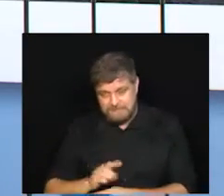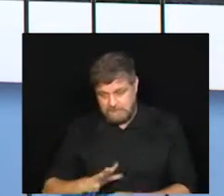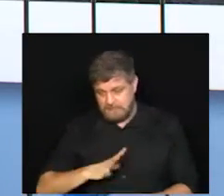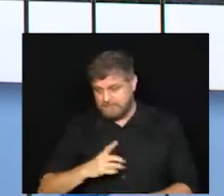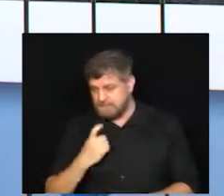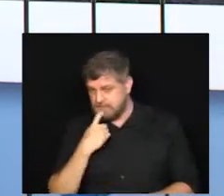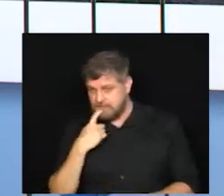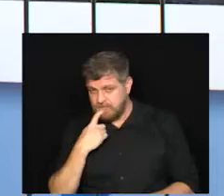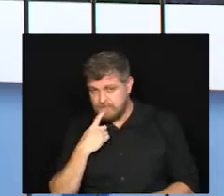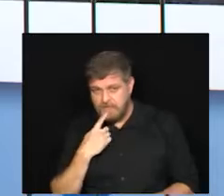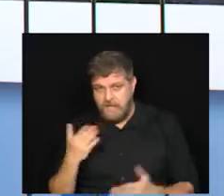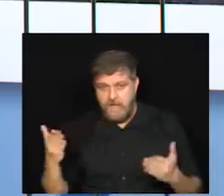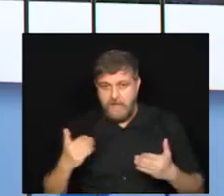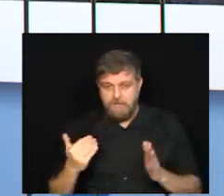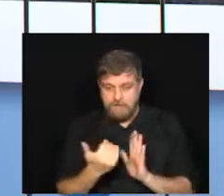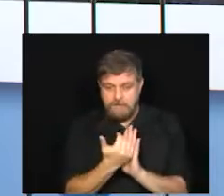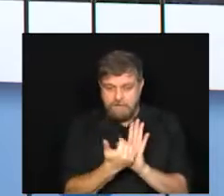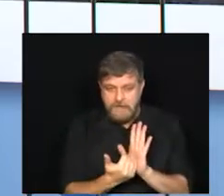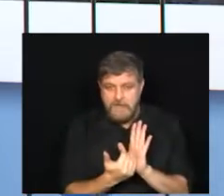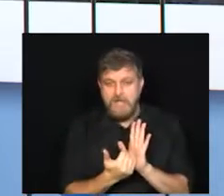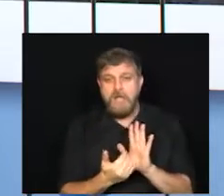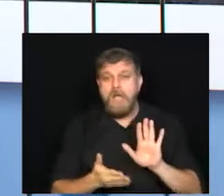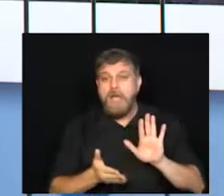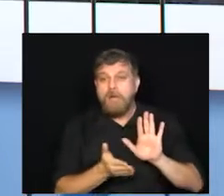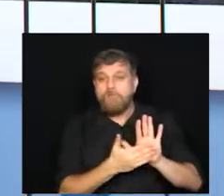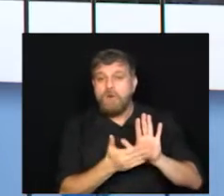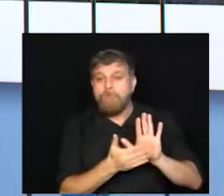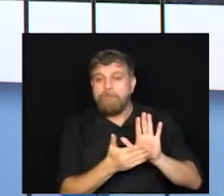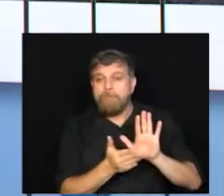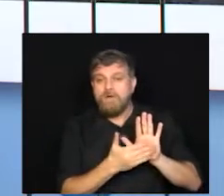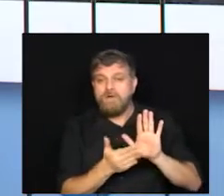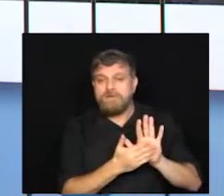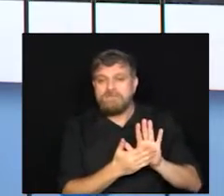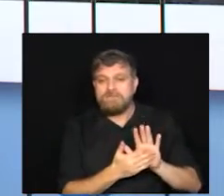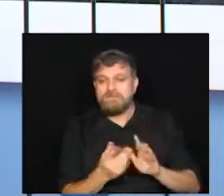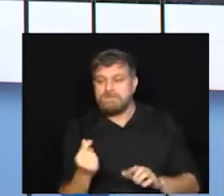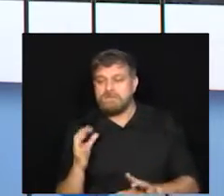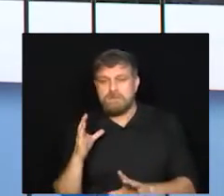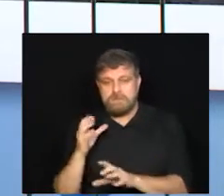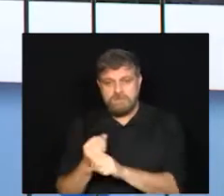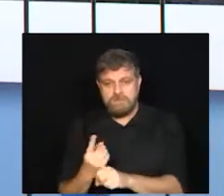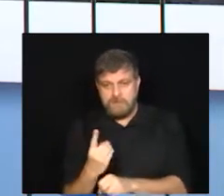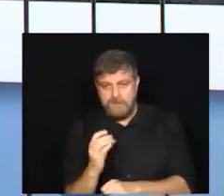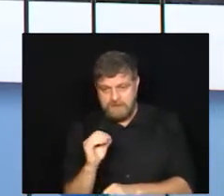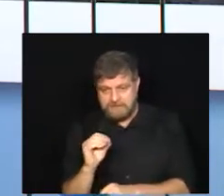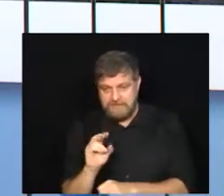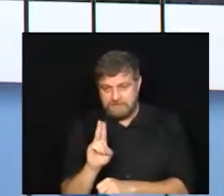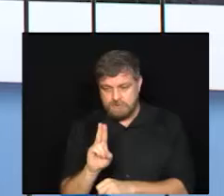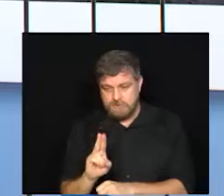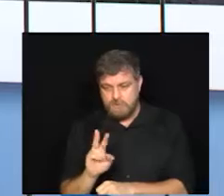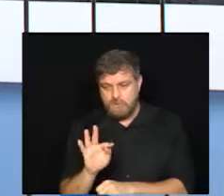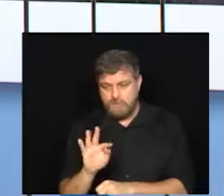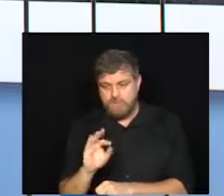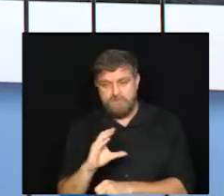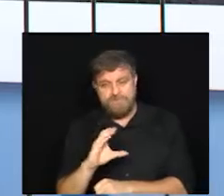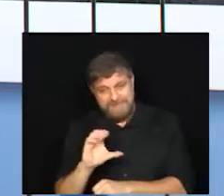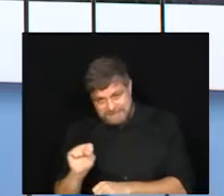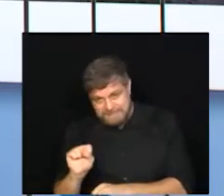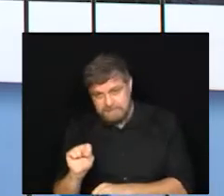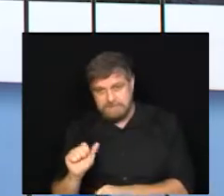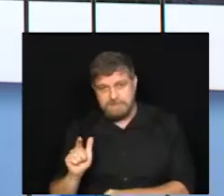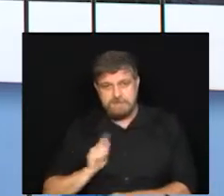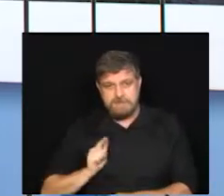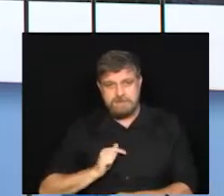município aqui. Agora, a proposta é que o valor passaria a ser de 10 UFIX e no caso